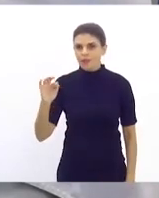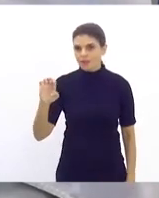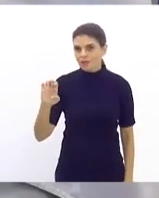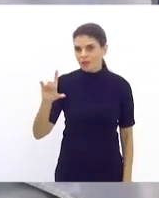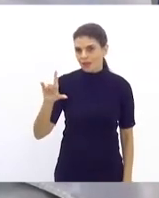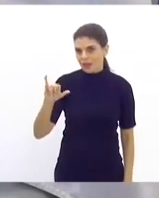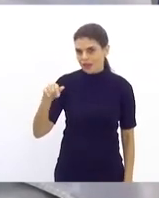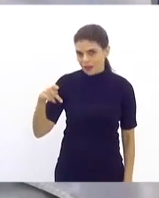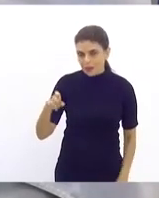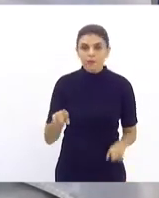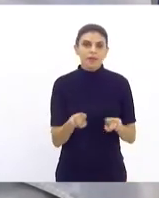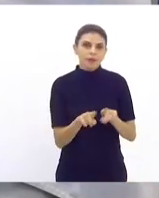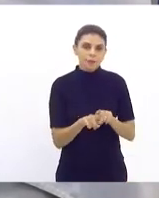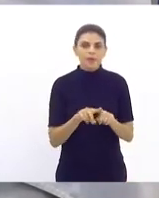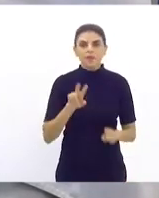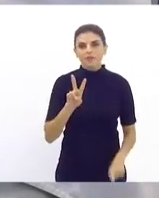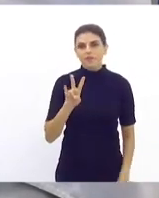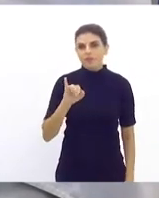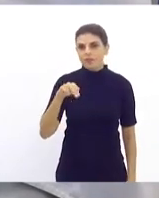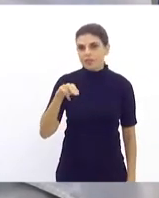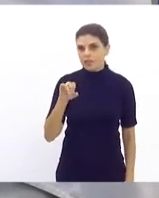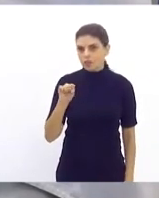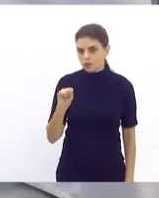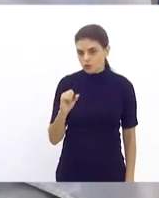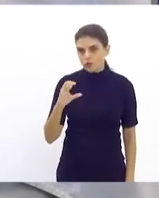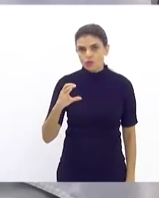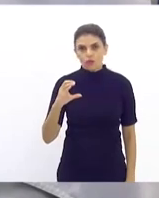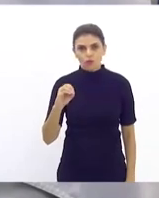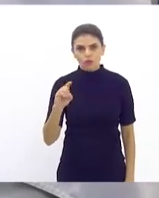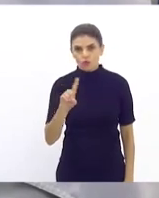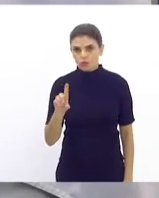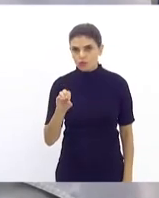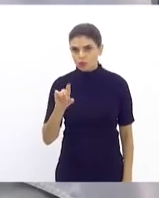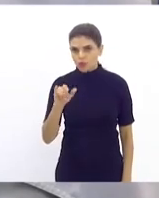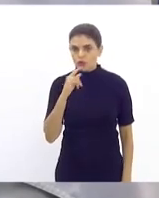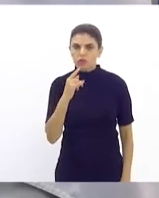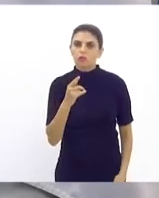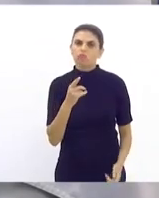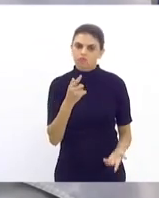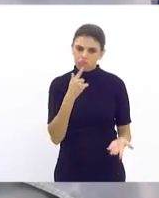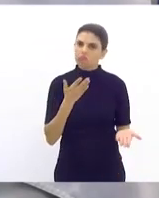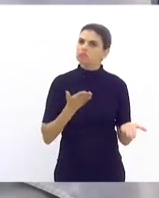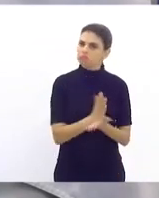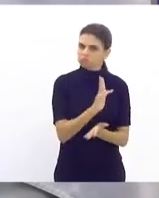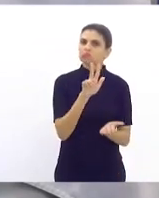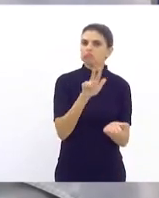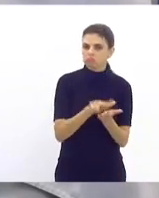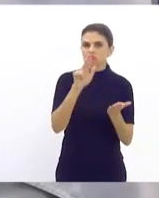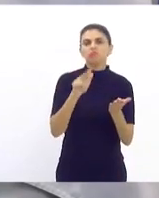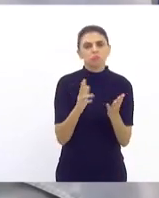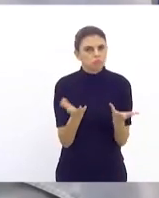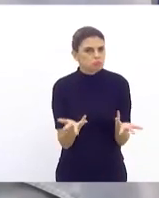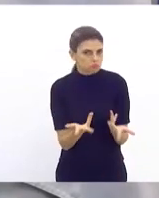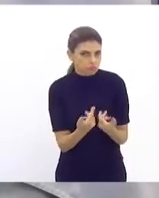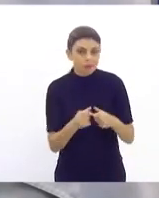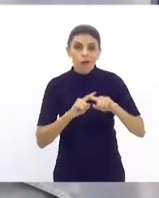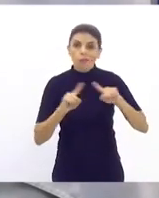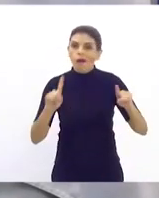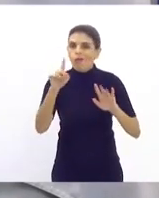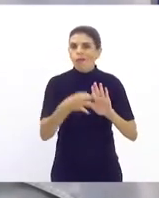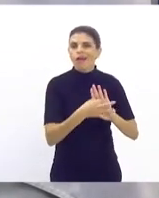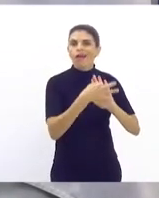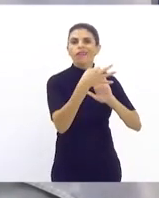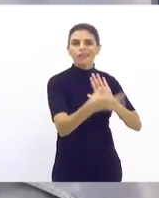o deputado Vinícius Cozolino, pelo parecer, de fato, brilhante. E também fazer aqui mais uma crítica